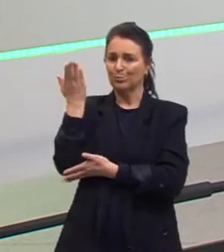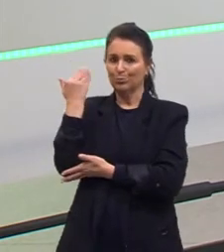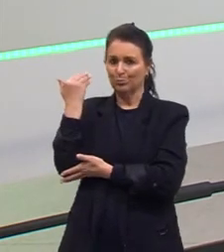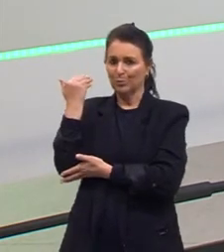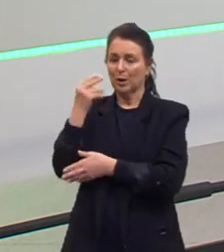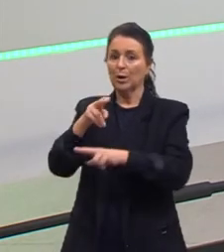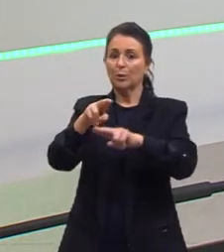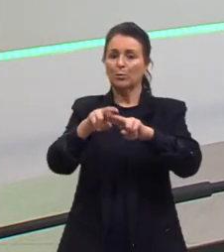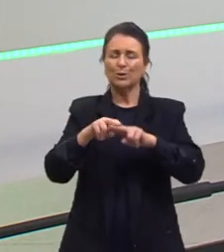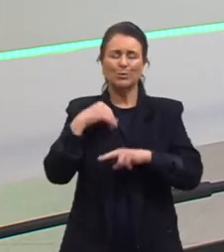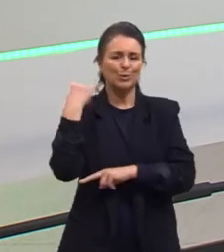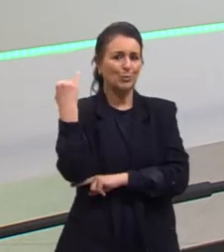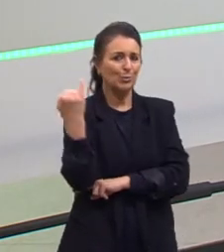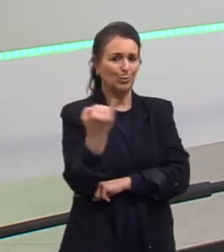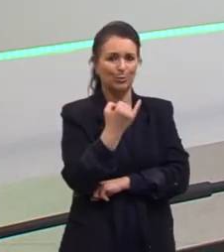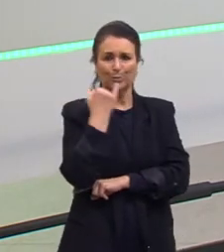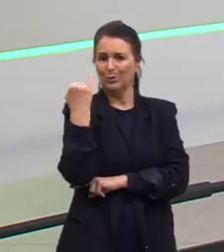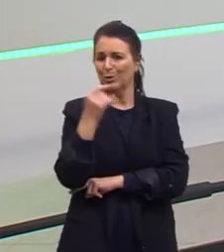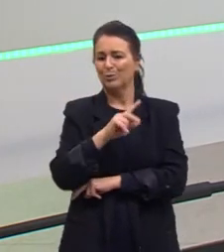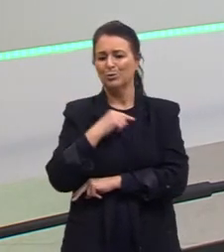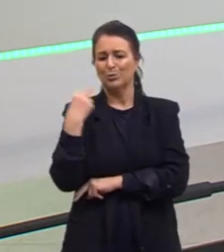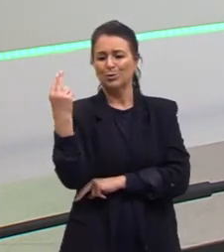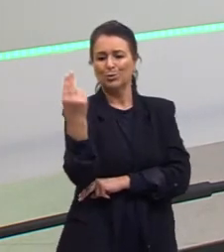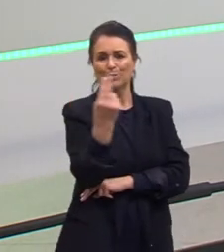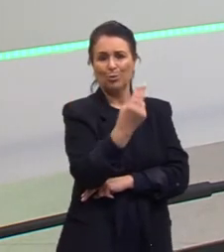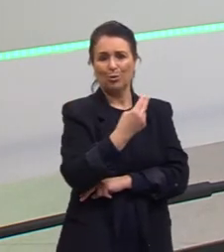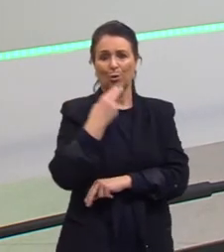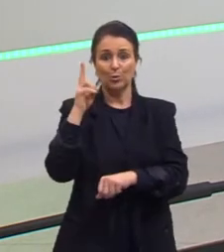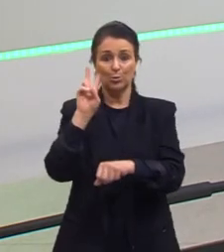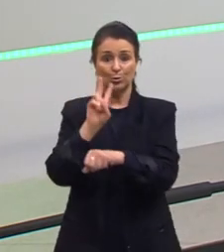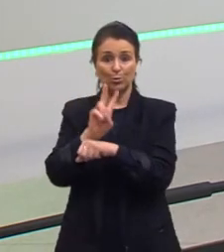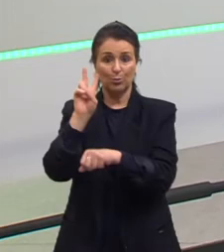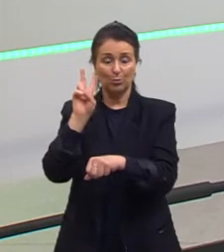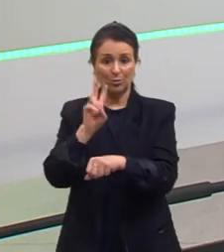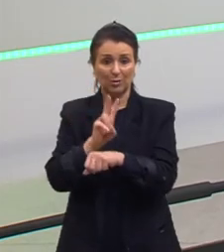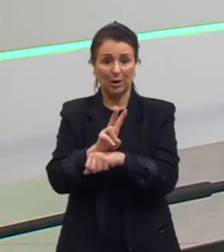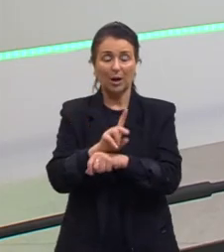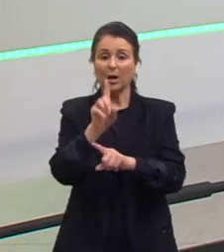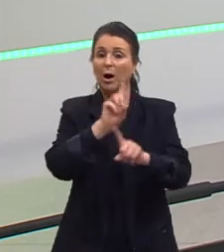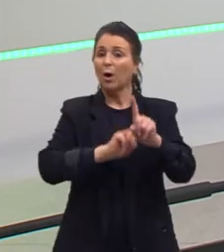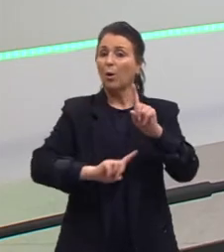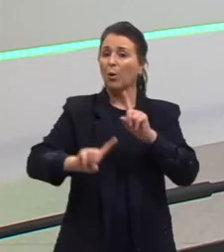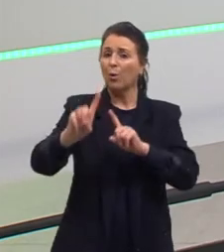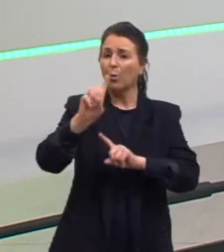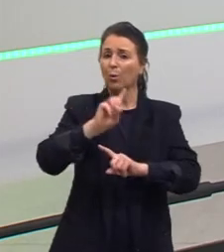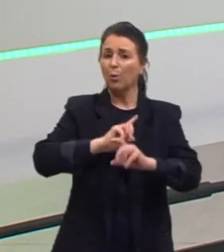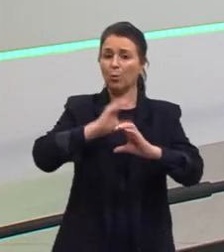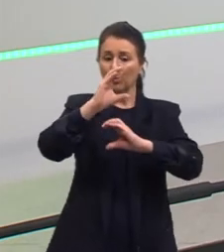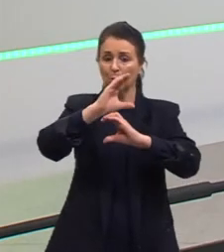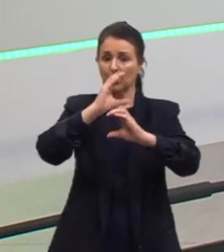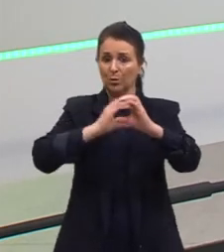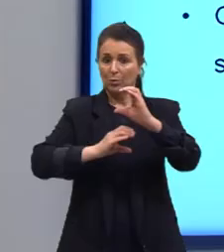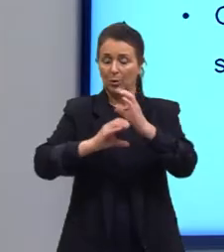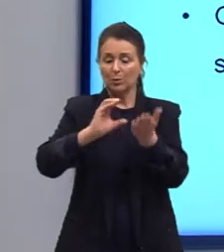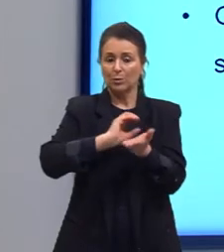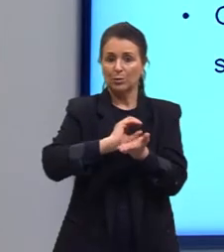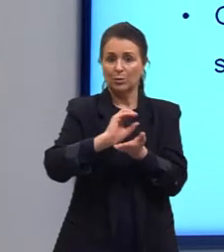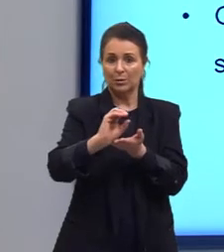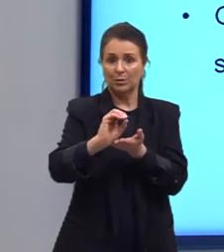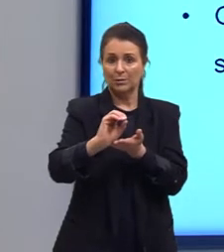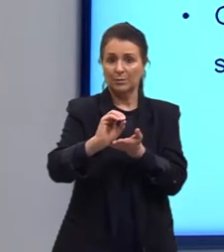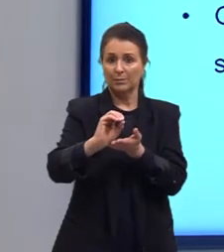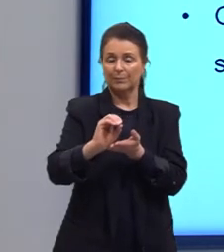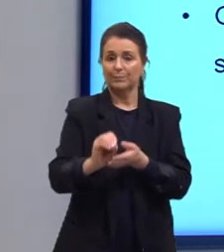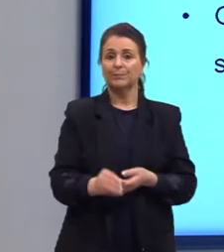que é tão importante ter o cuidado com utilização de certos compostos orgânicos bom